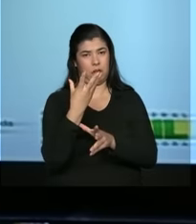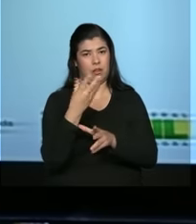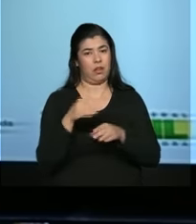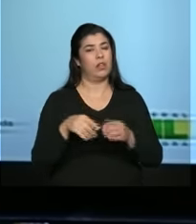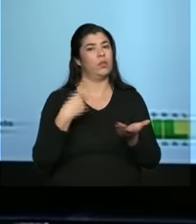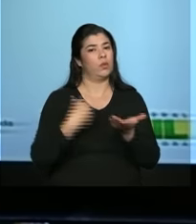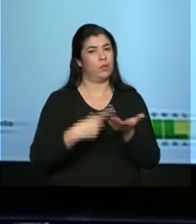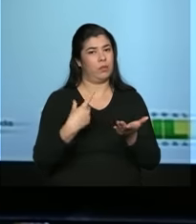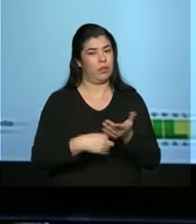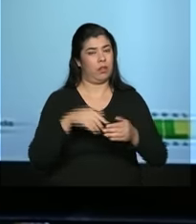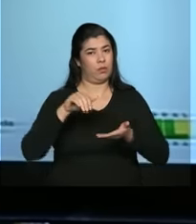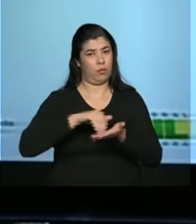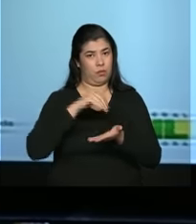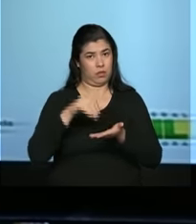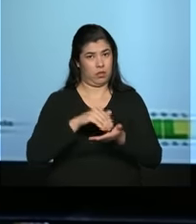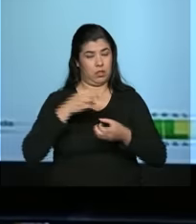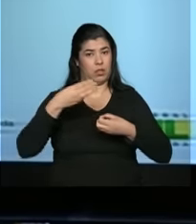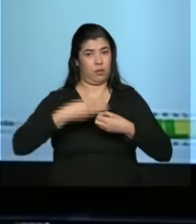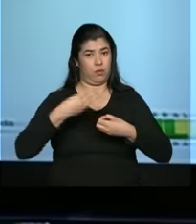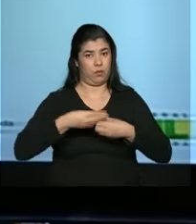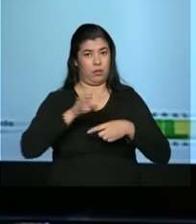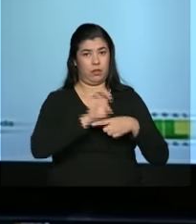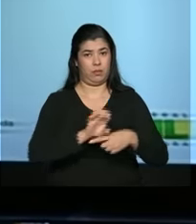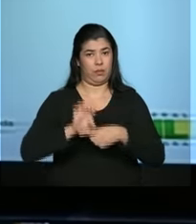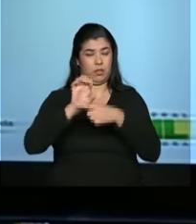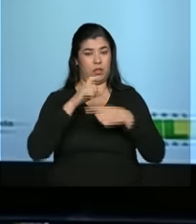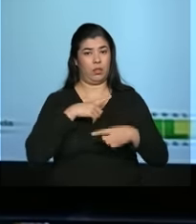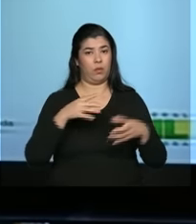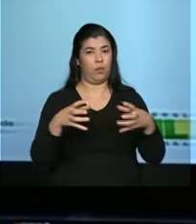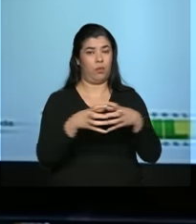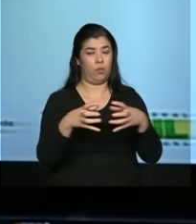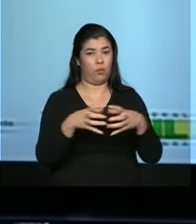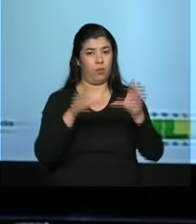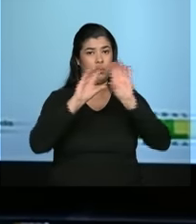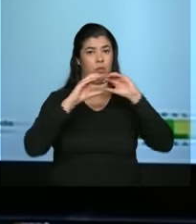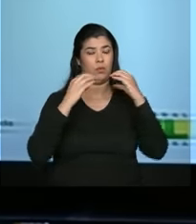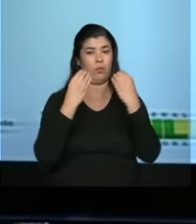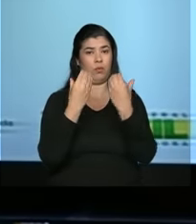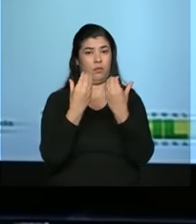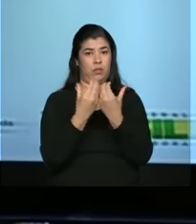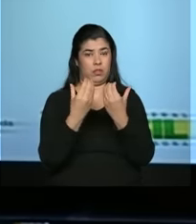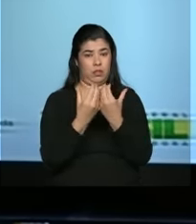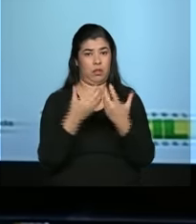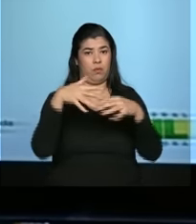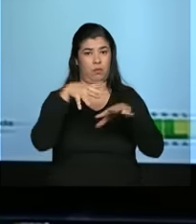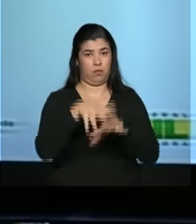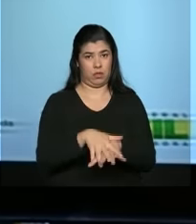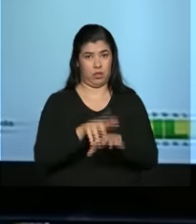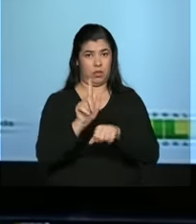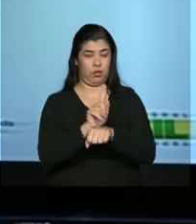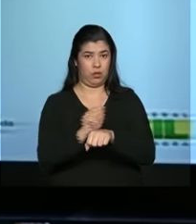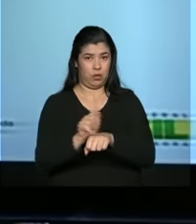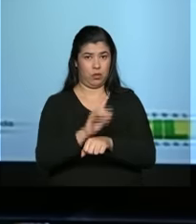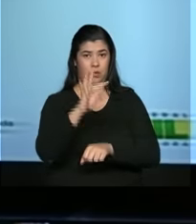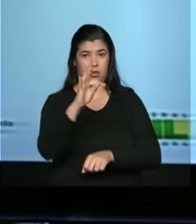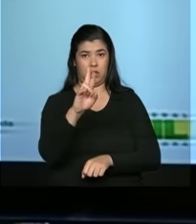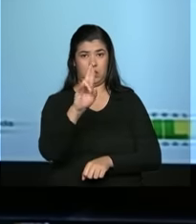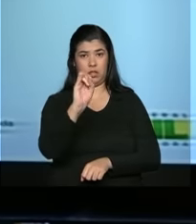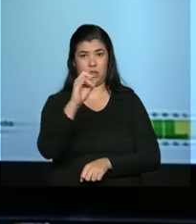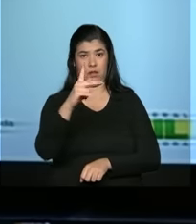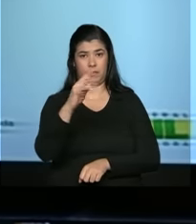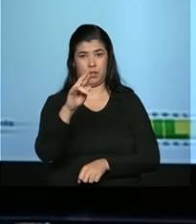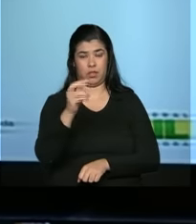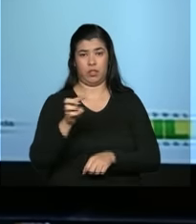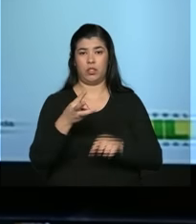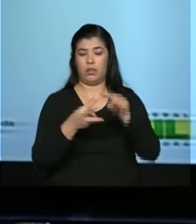secretários estaduais e municipa de um grupo de trabalho no âmbito da comissão intergestores tripartite que vai acompanhar a agenda de implatação